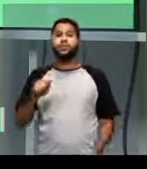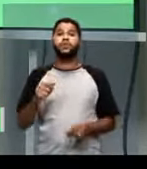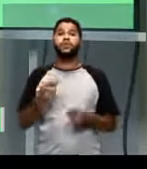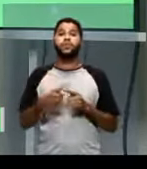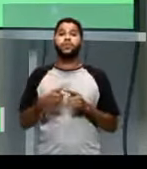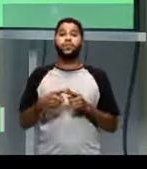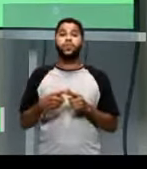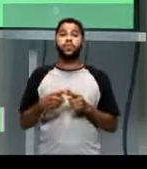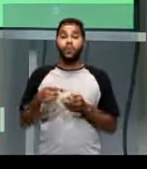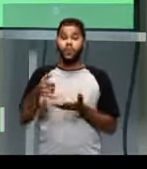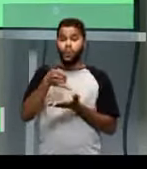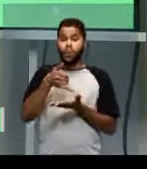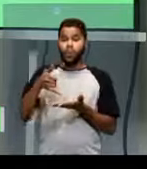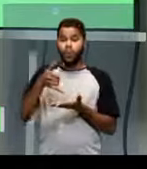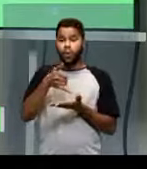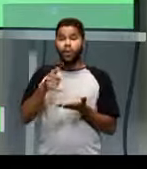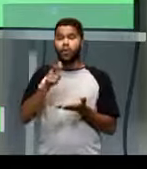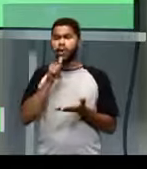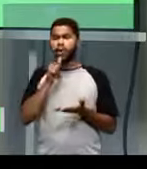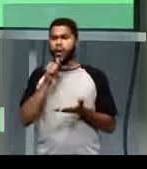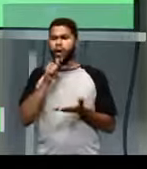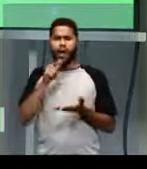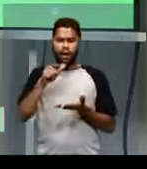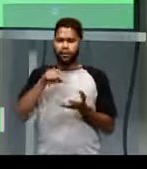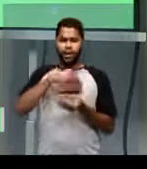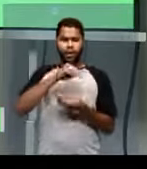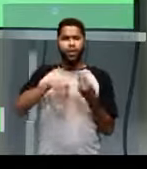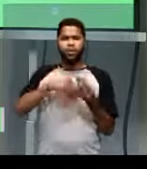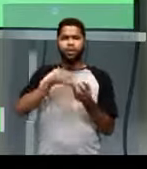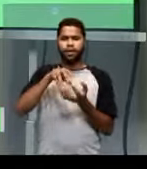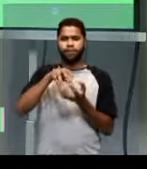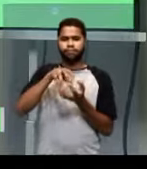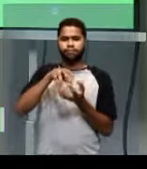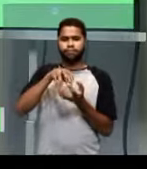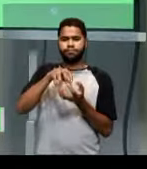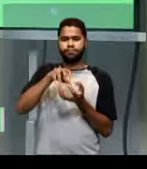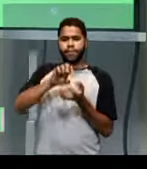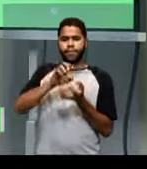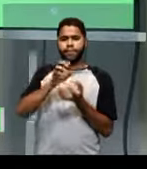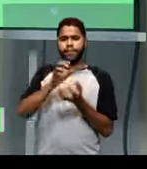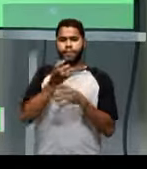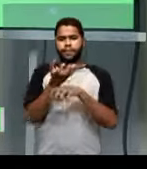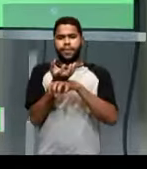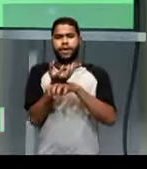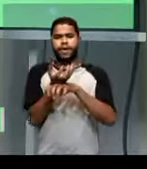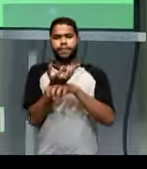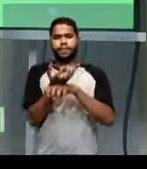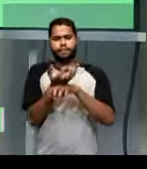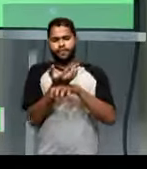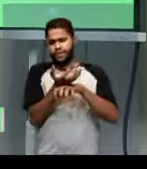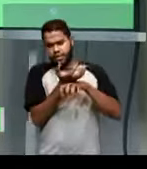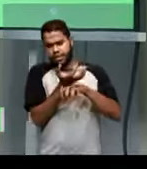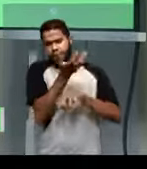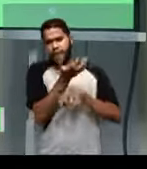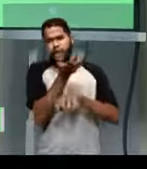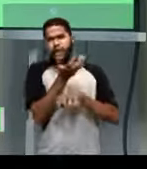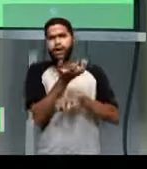porque o óleo e a água não se misturam, mesmo ambos sendo líquidos? E qual o